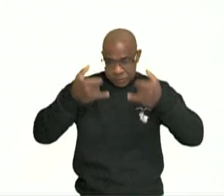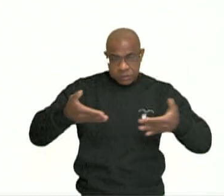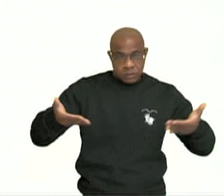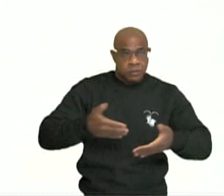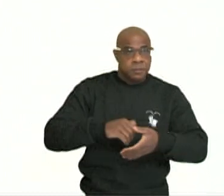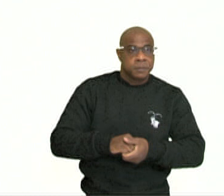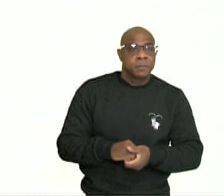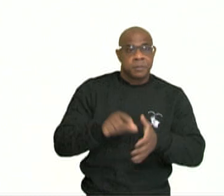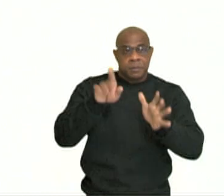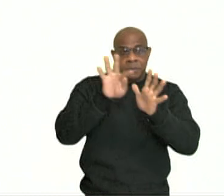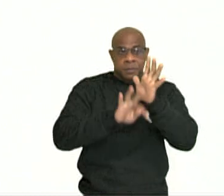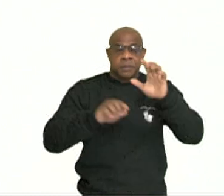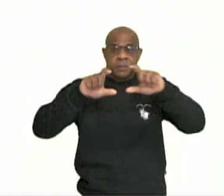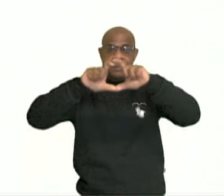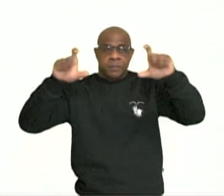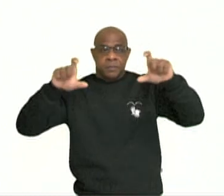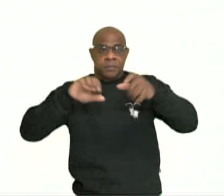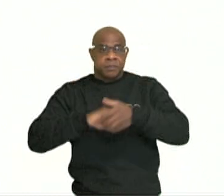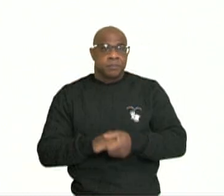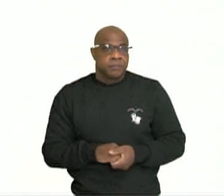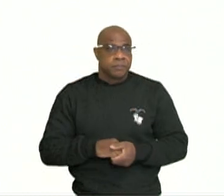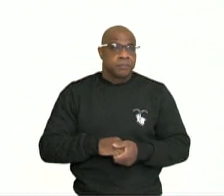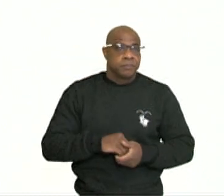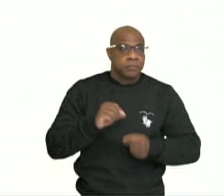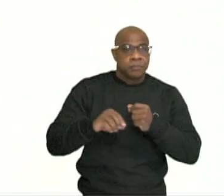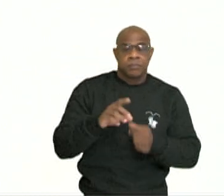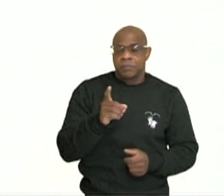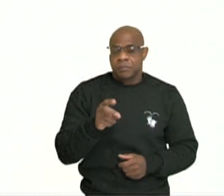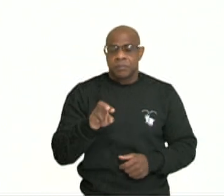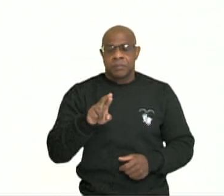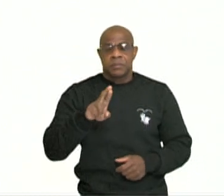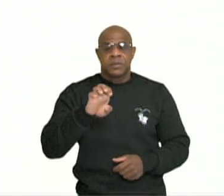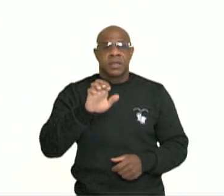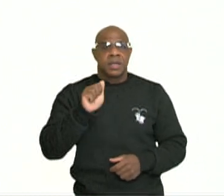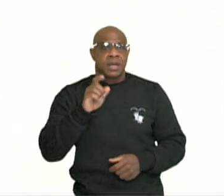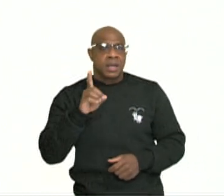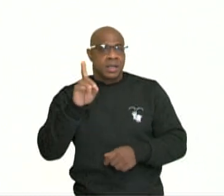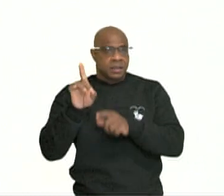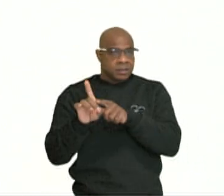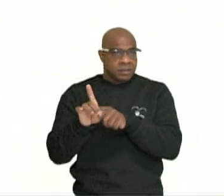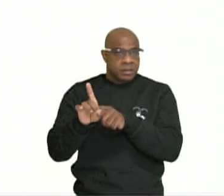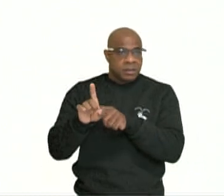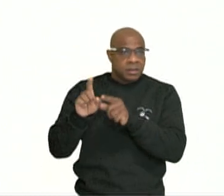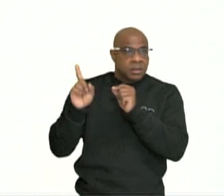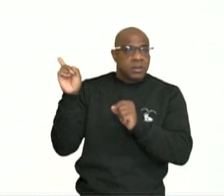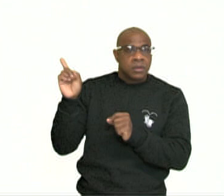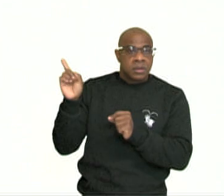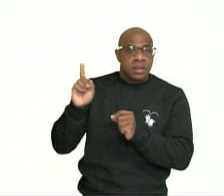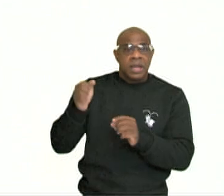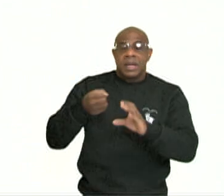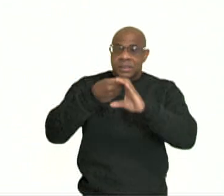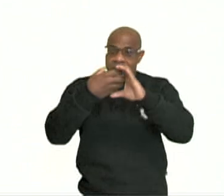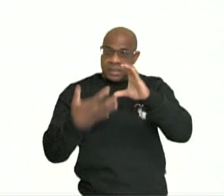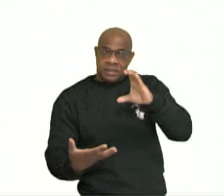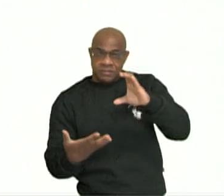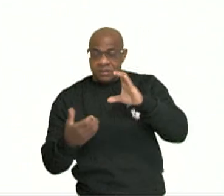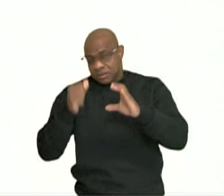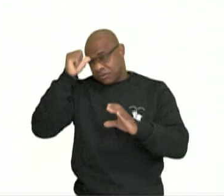No trecho, no caso do dread, ele é a característica em indianos, africanos e outras culturas não